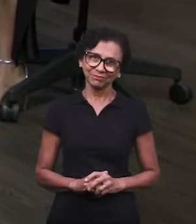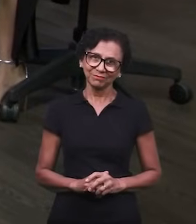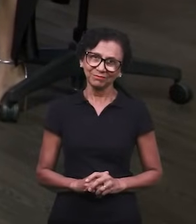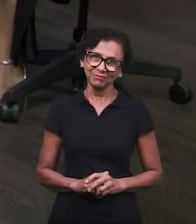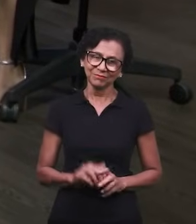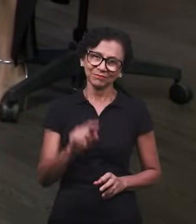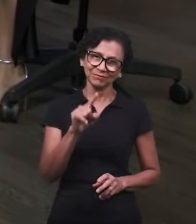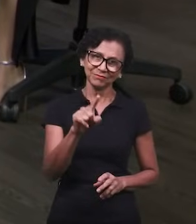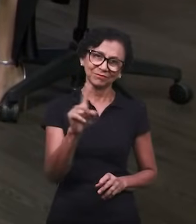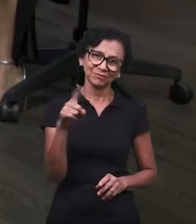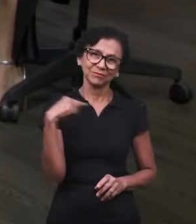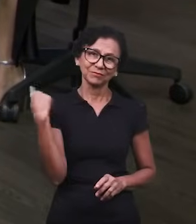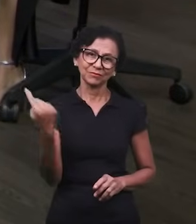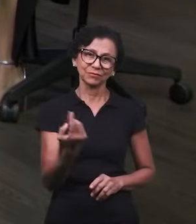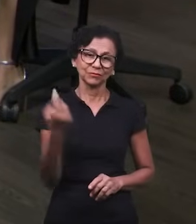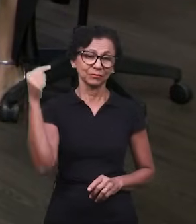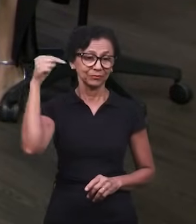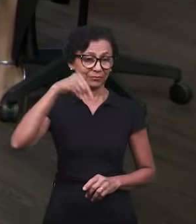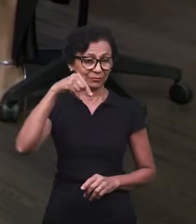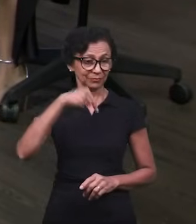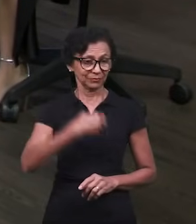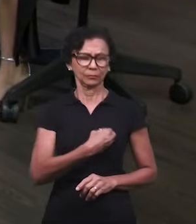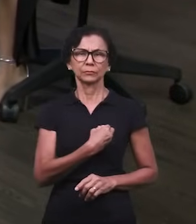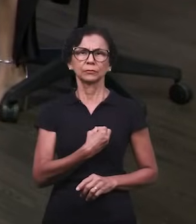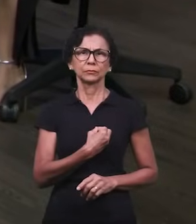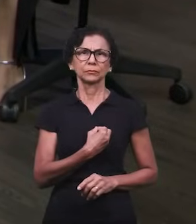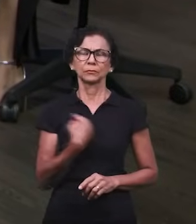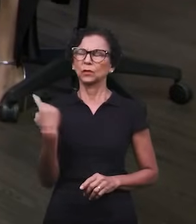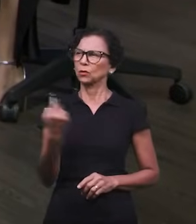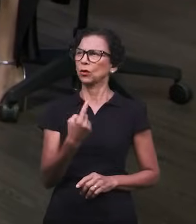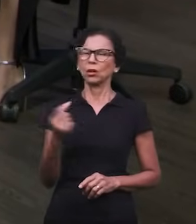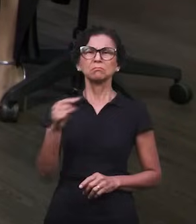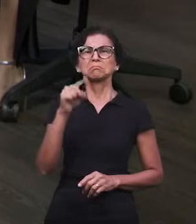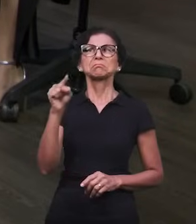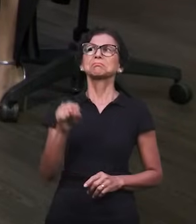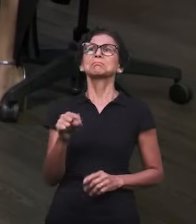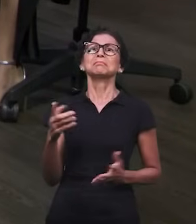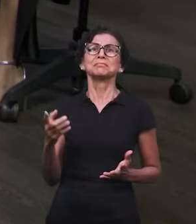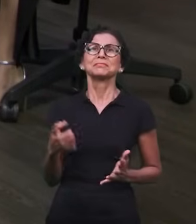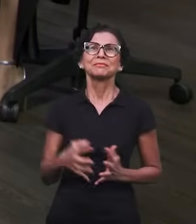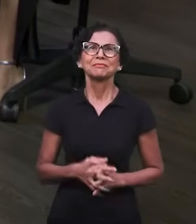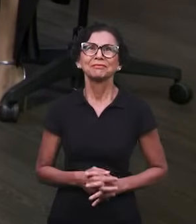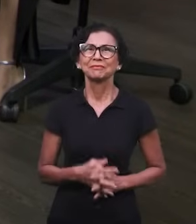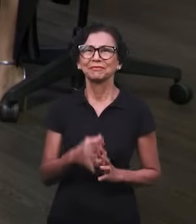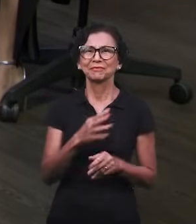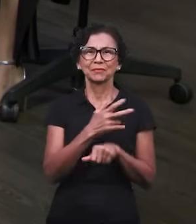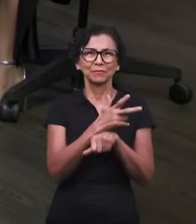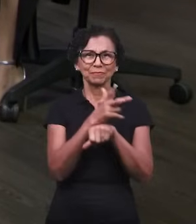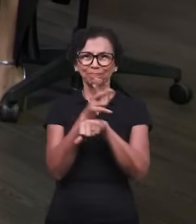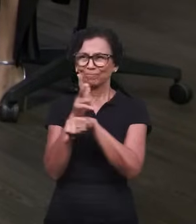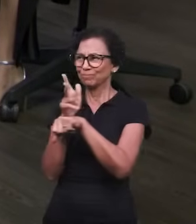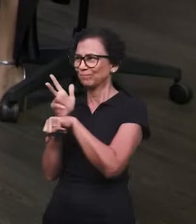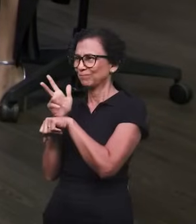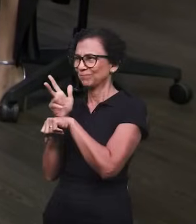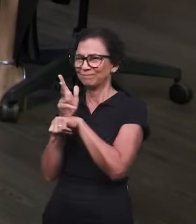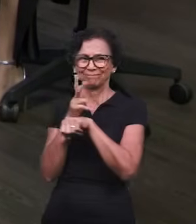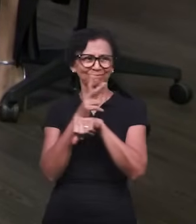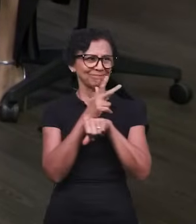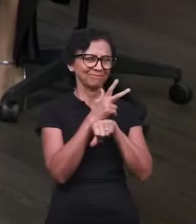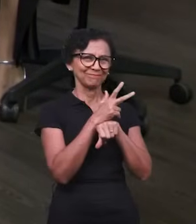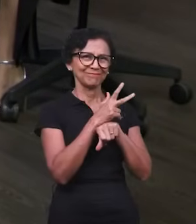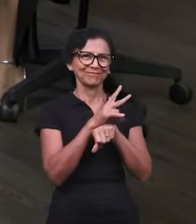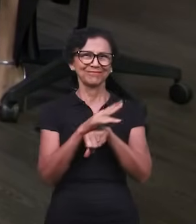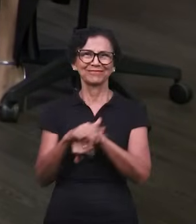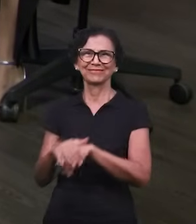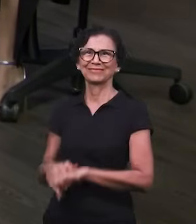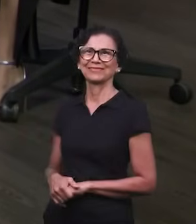aqui. Hoje, nesta edição do programa Os Dias da Minha Mocidade, eu vou começar cumprimentando o meu